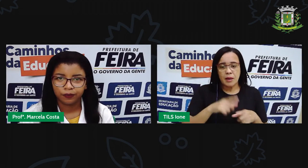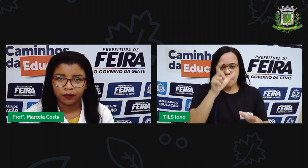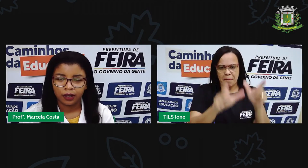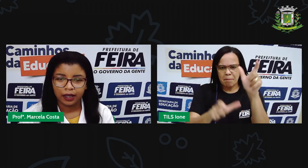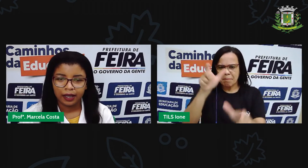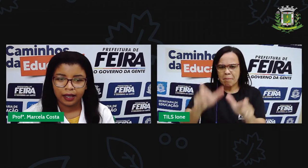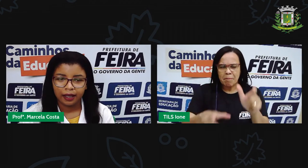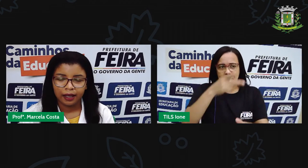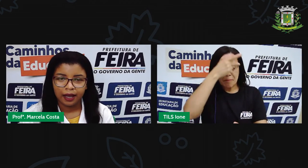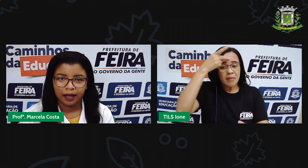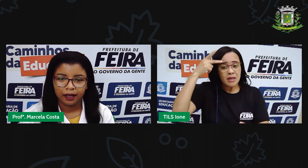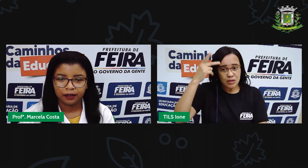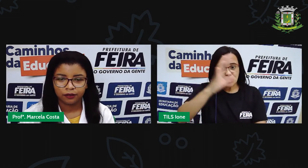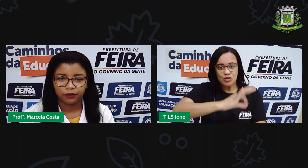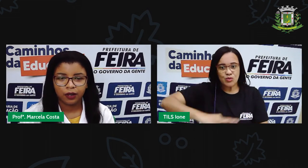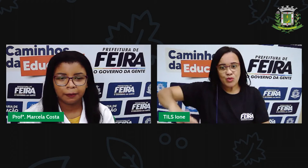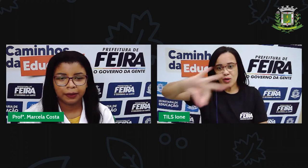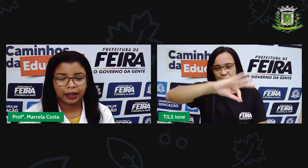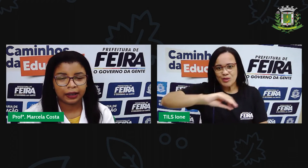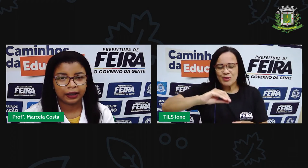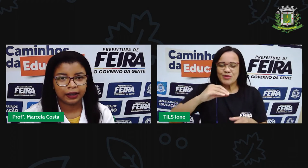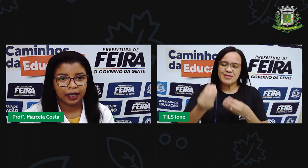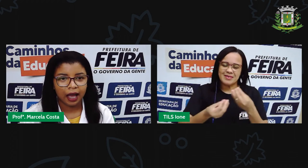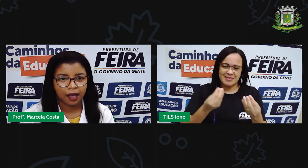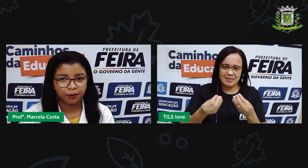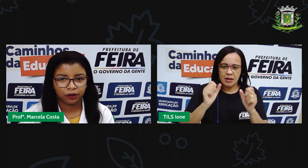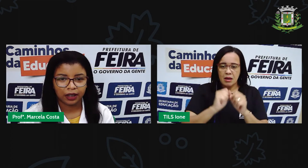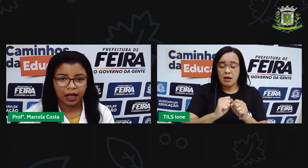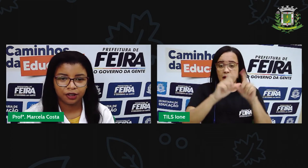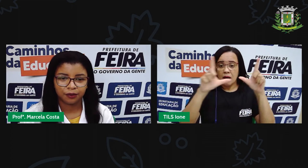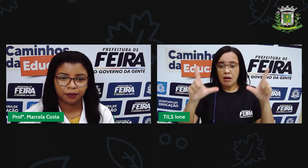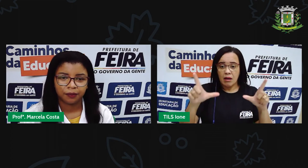ó em Lábrea